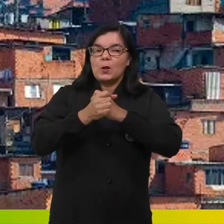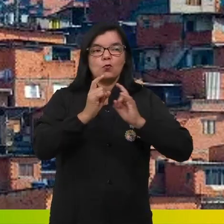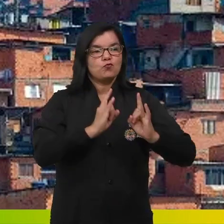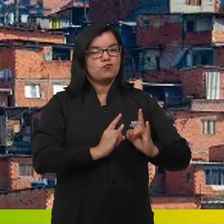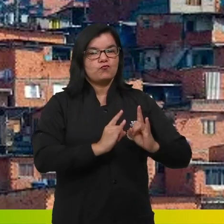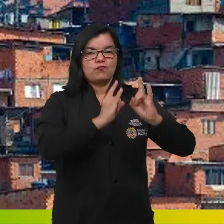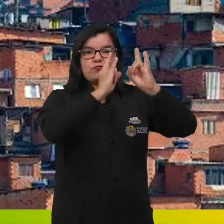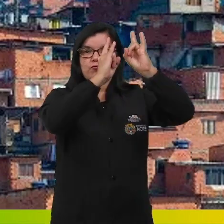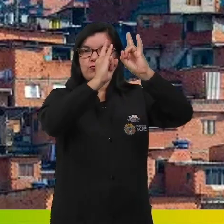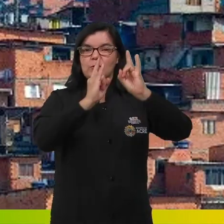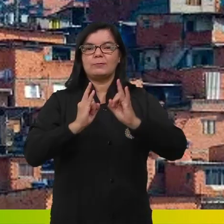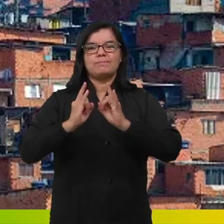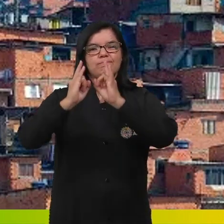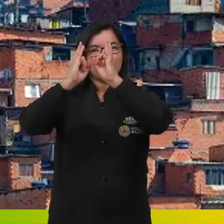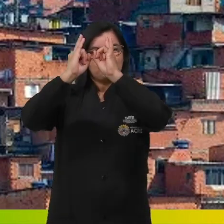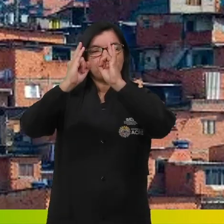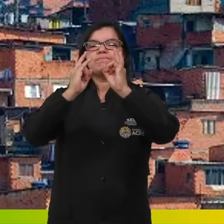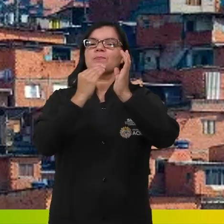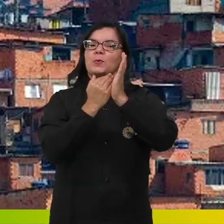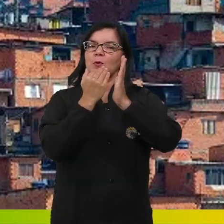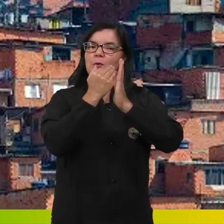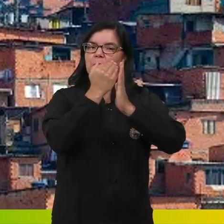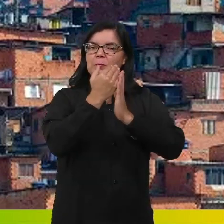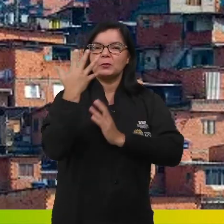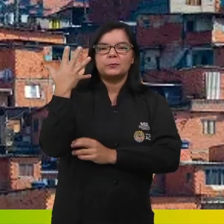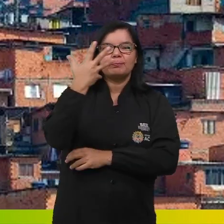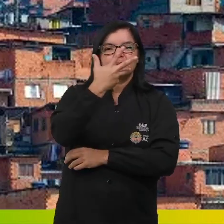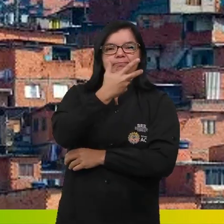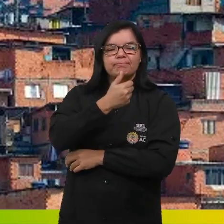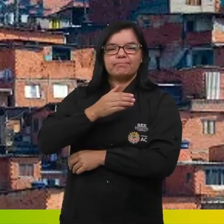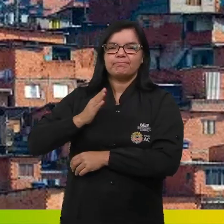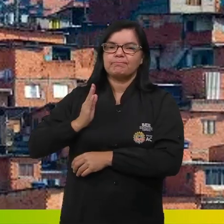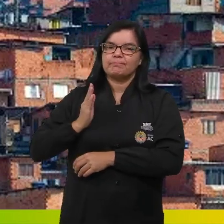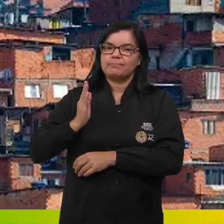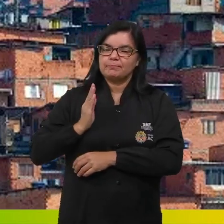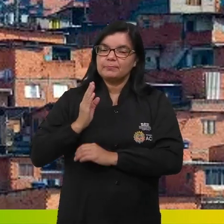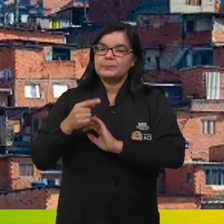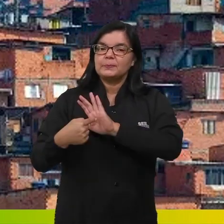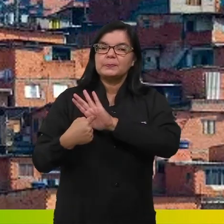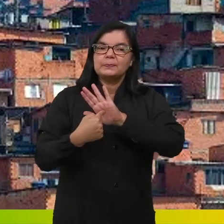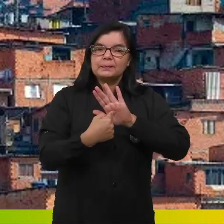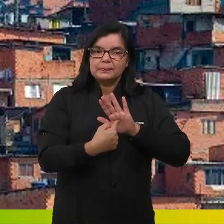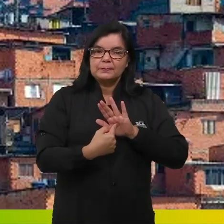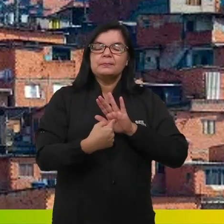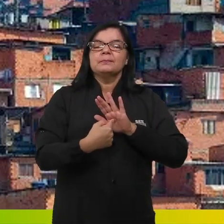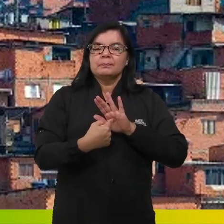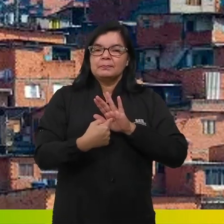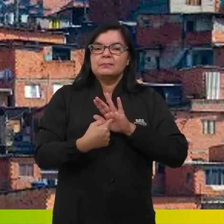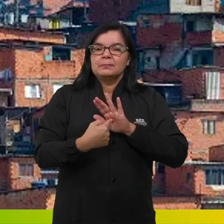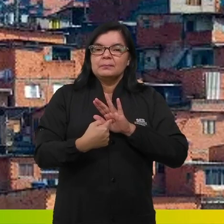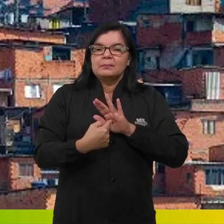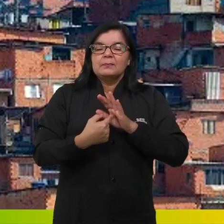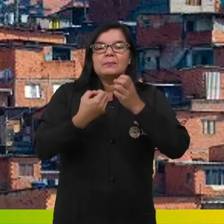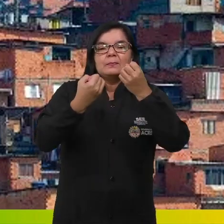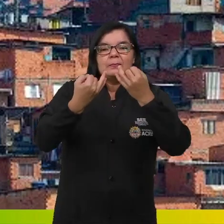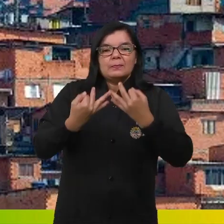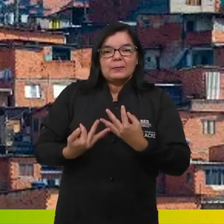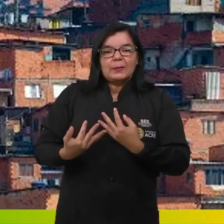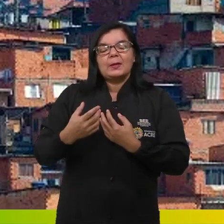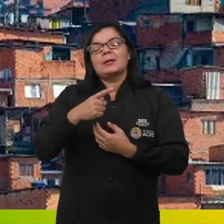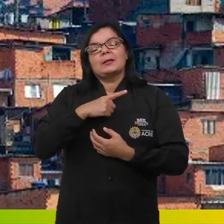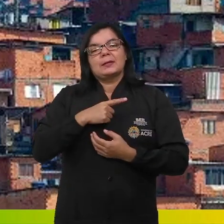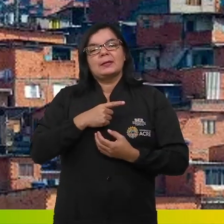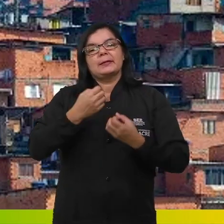condomínios de luxo. Então, o que essa paisagem mostra? A paisagem, ela ilustra muito bem o que a gente